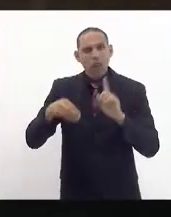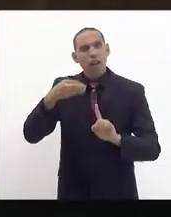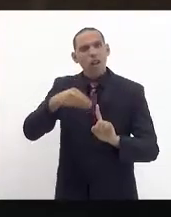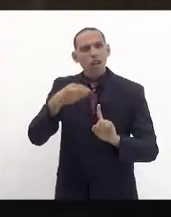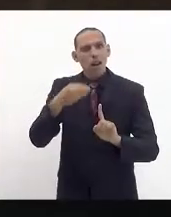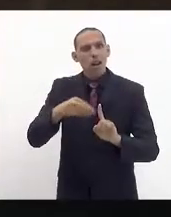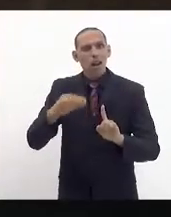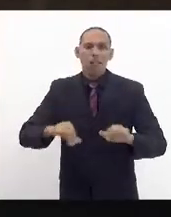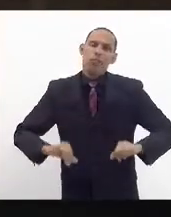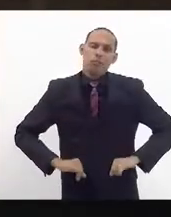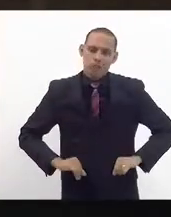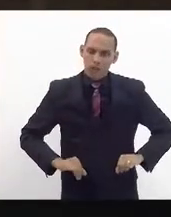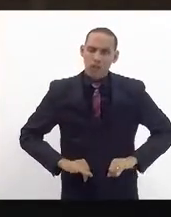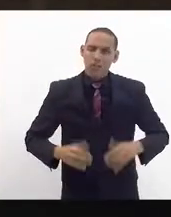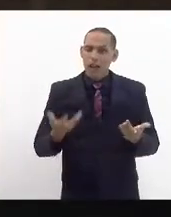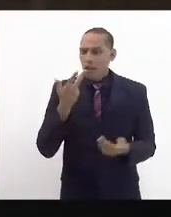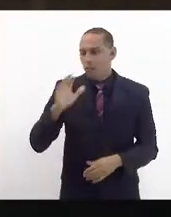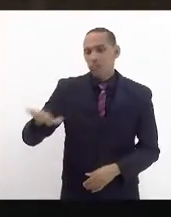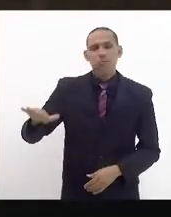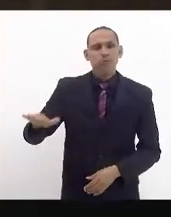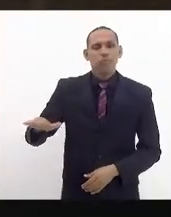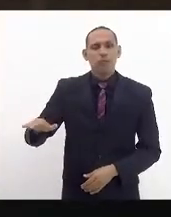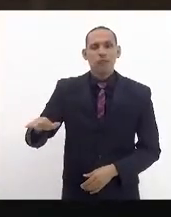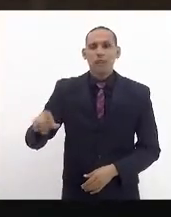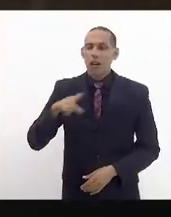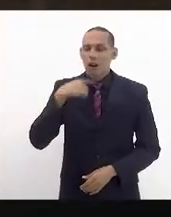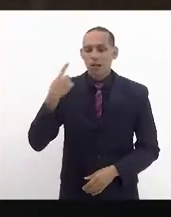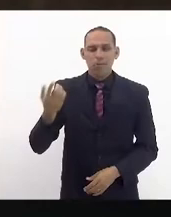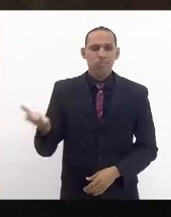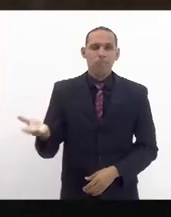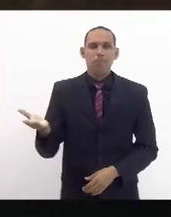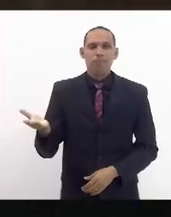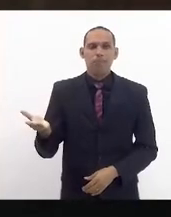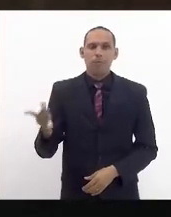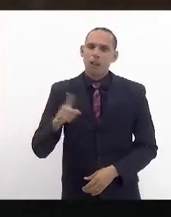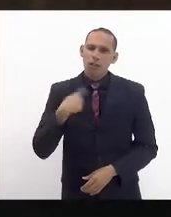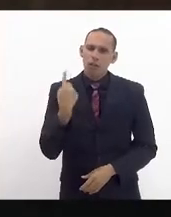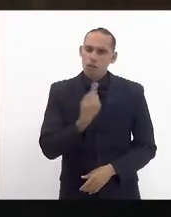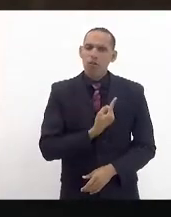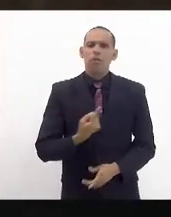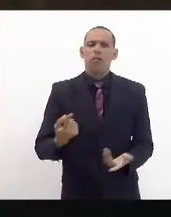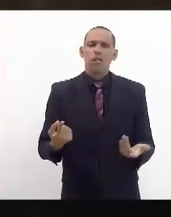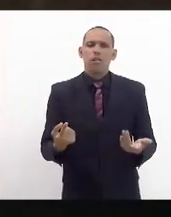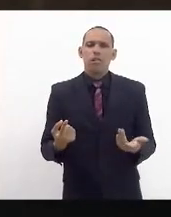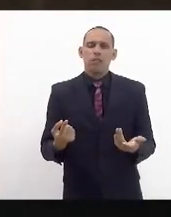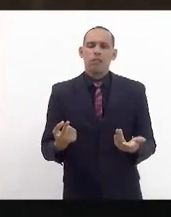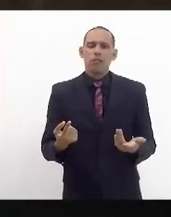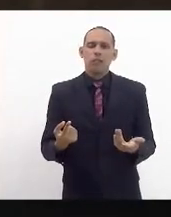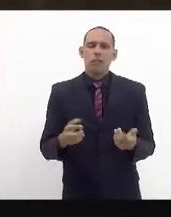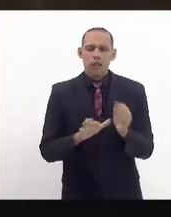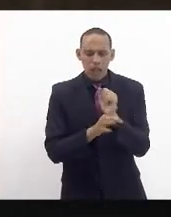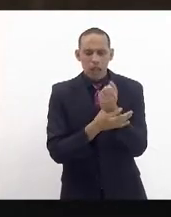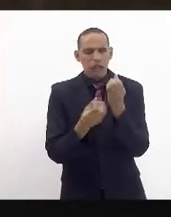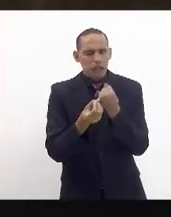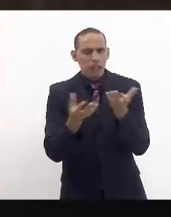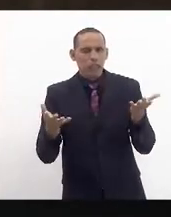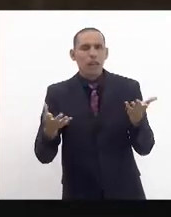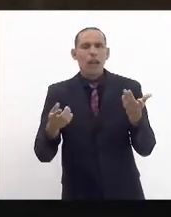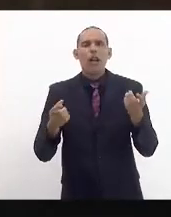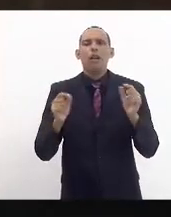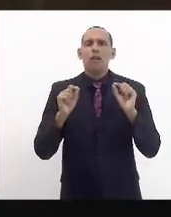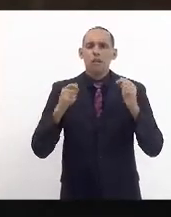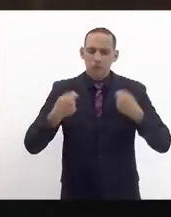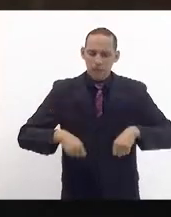pagam o preço. E aí uma criança pagou o preço com a vida e a gente precisa realmente garantir essa segurança